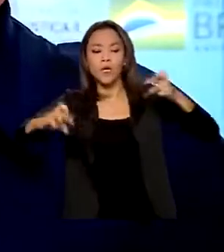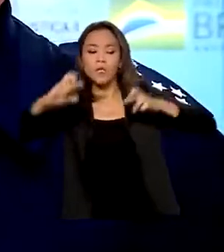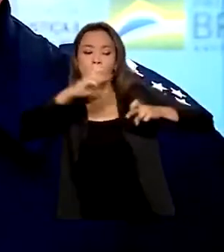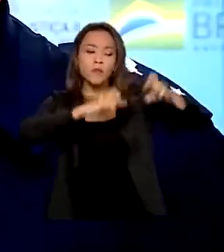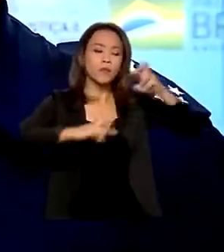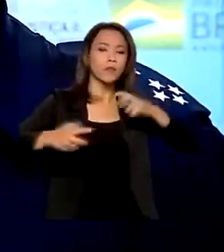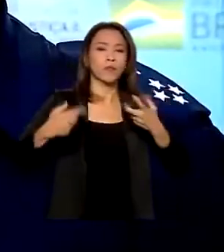defender o espaço aéreo brasileiro